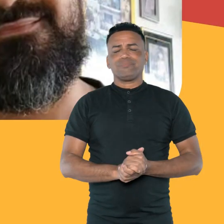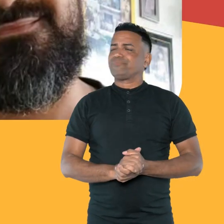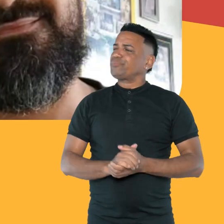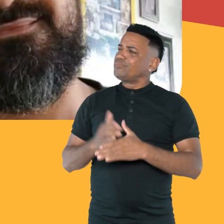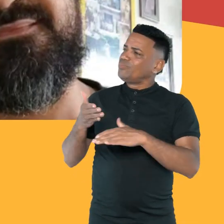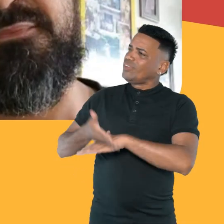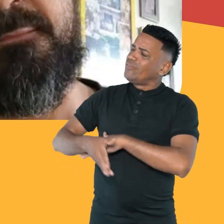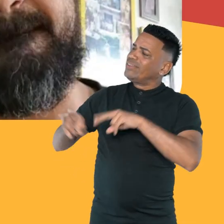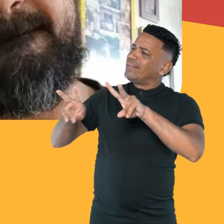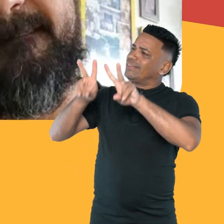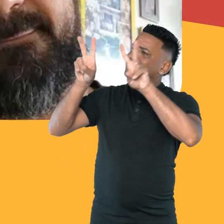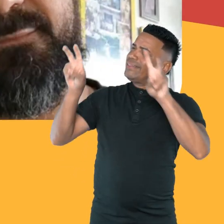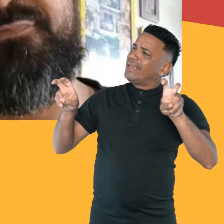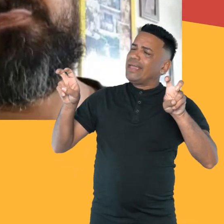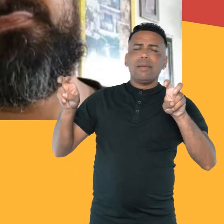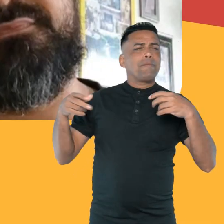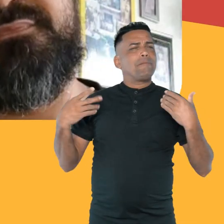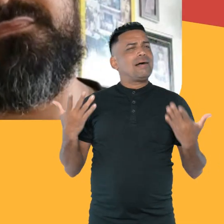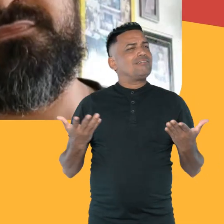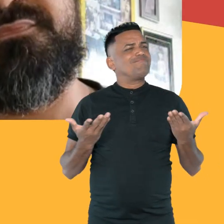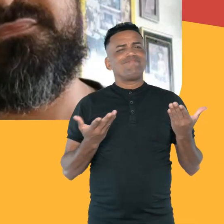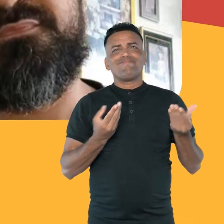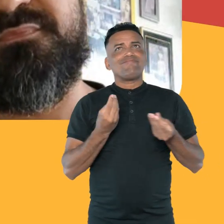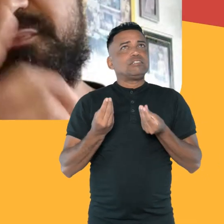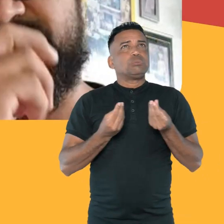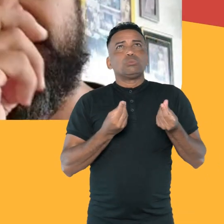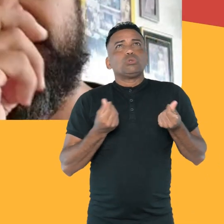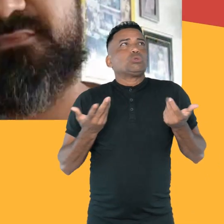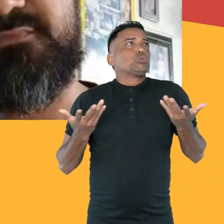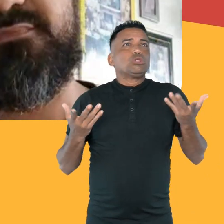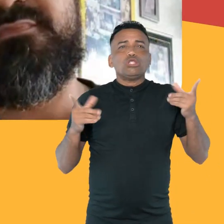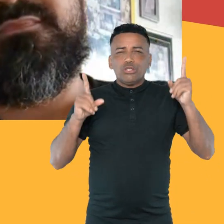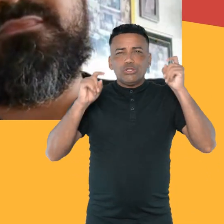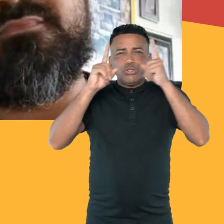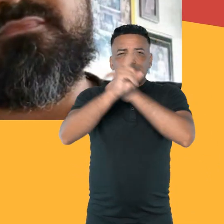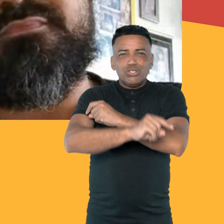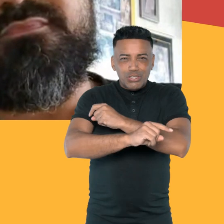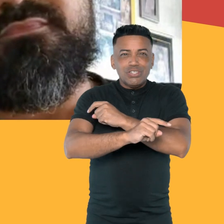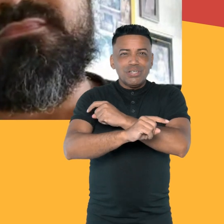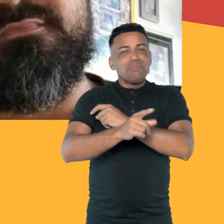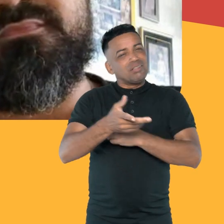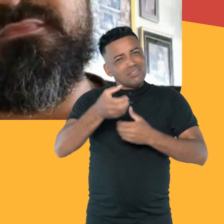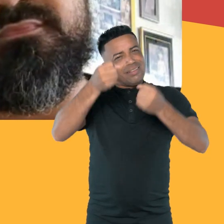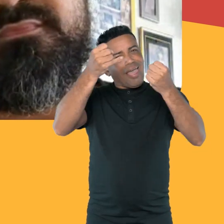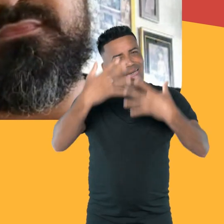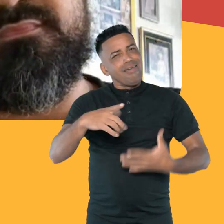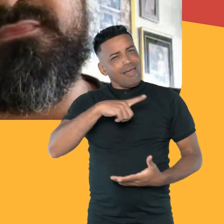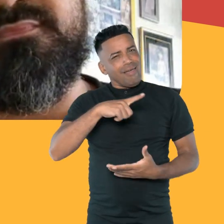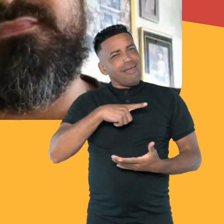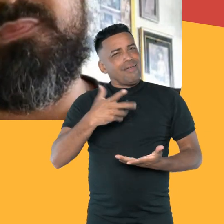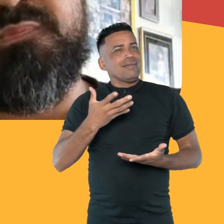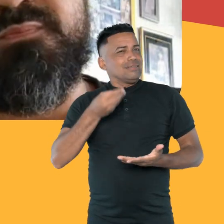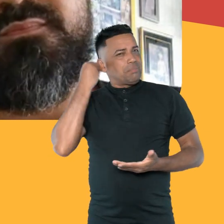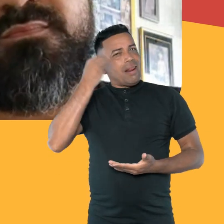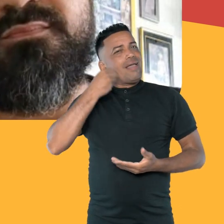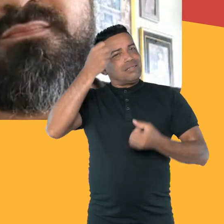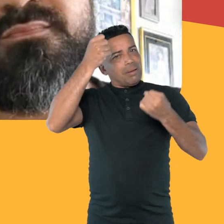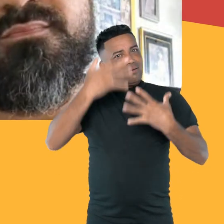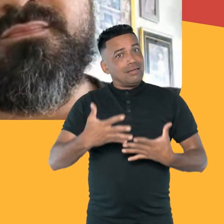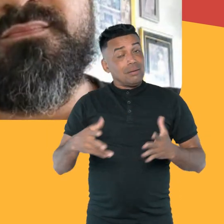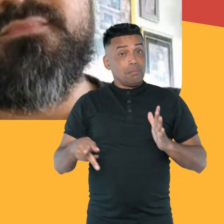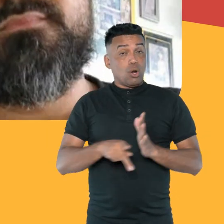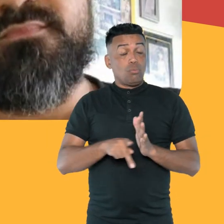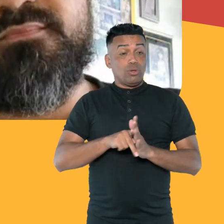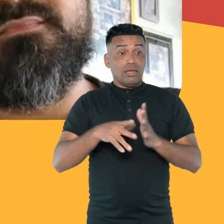tema que é muito delicado, mas certamente você vai ter muito a dizer sobre isso, né? Especialmente os assombros